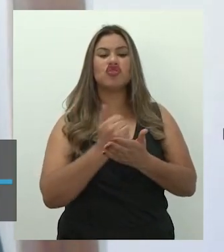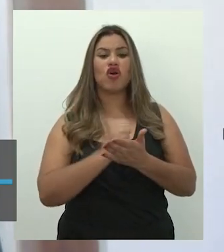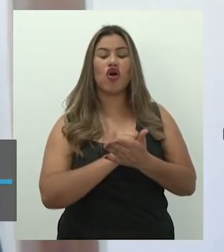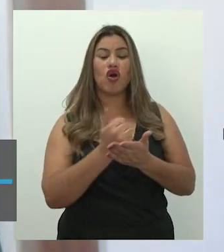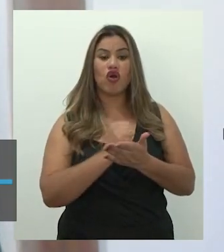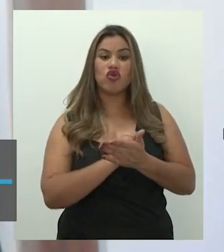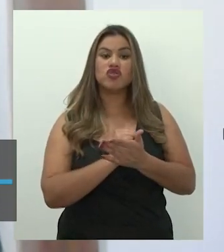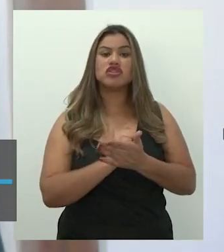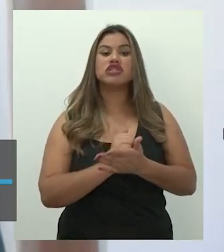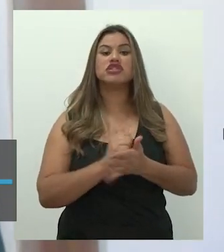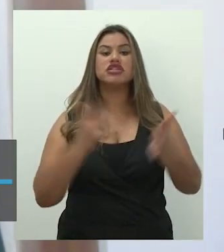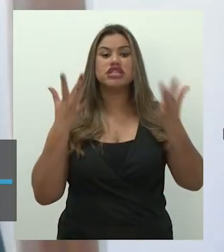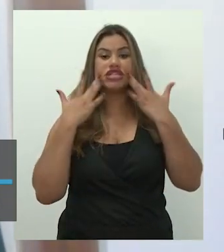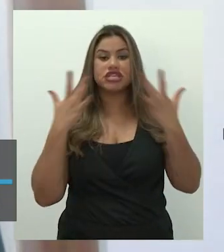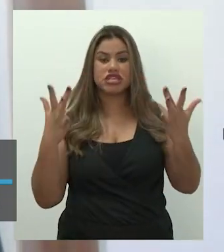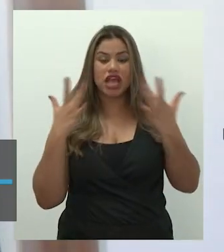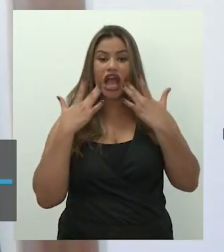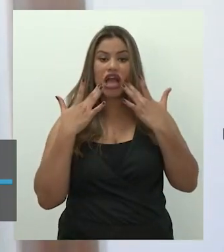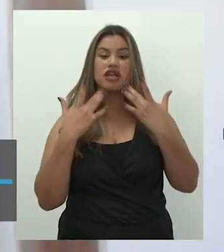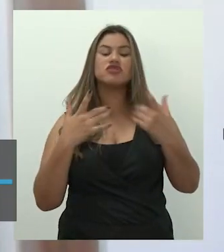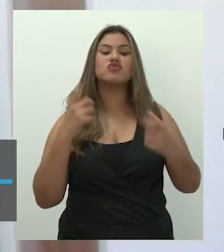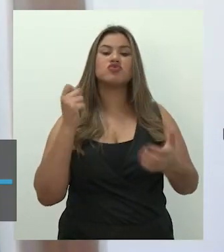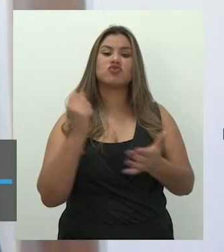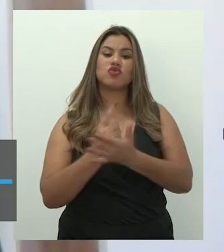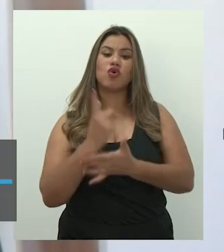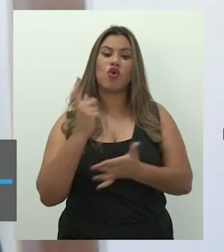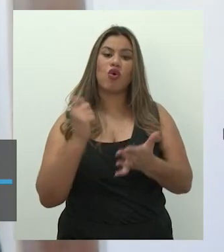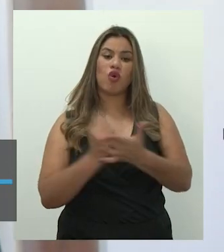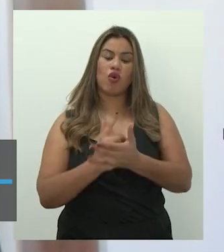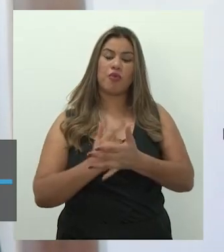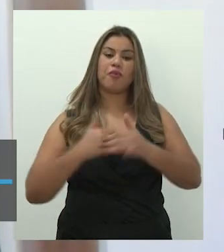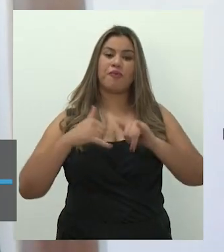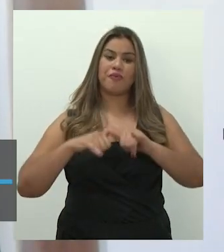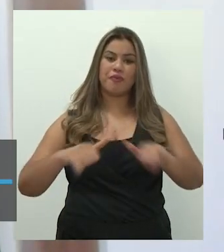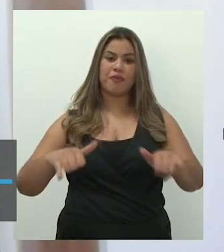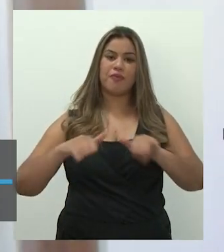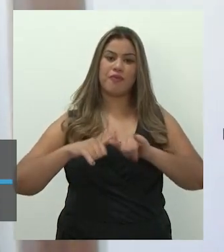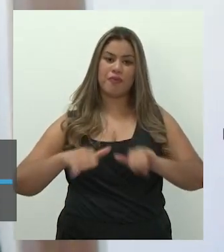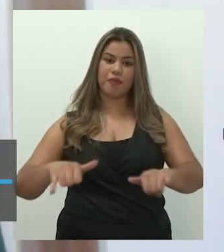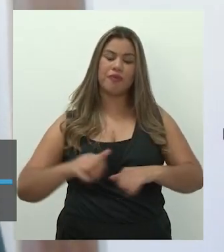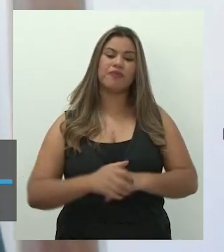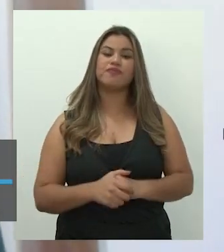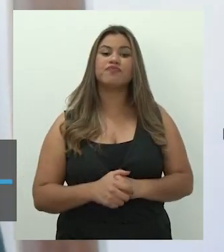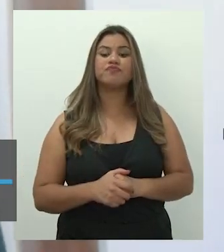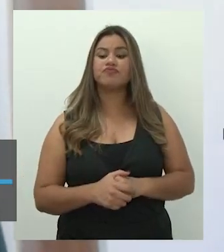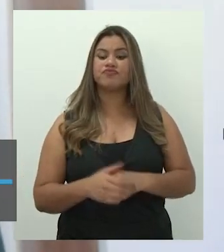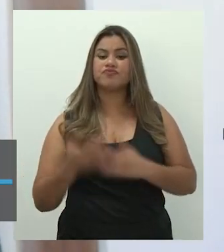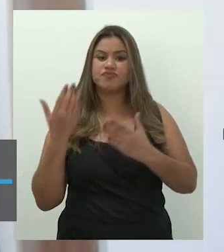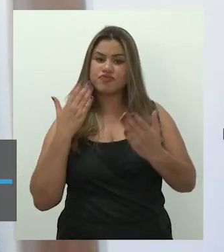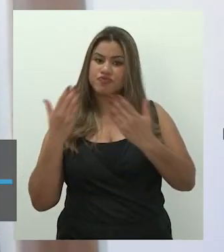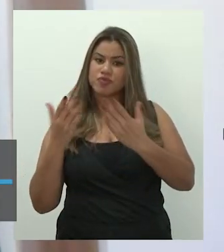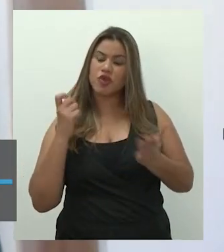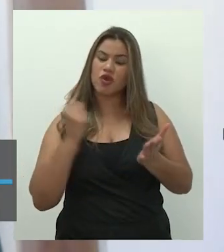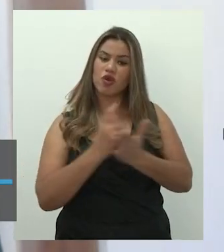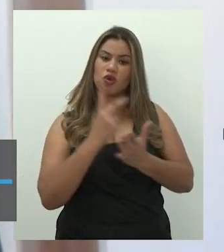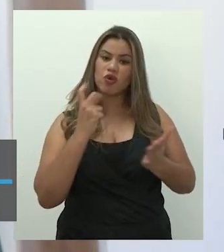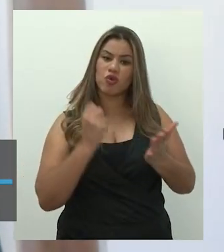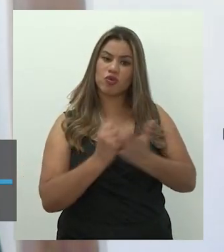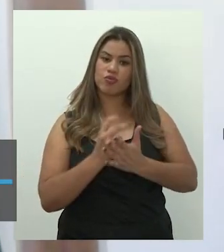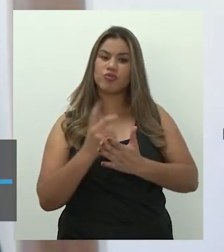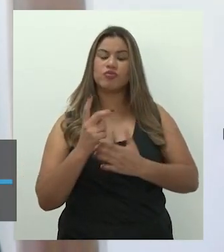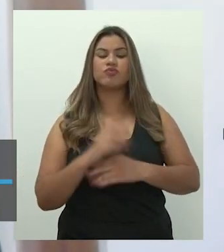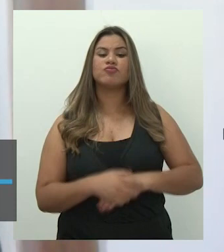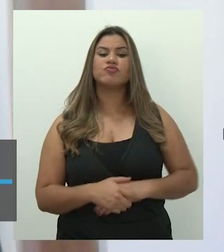de mercado, né? Fazer um teatrinho. Heloísa, simular compras e pagamento, professora Eliana